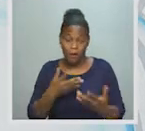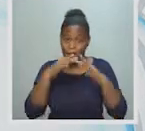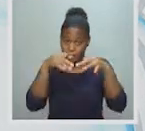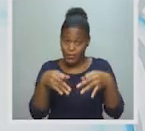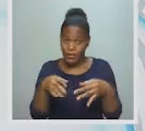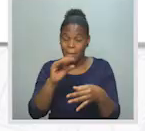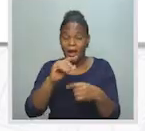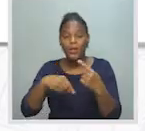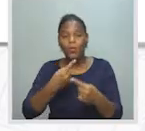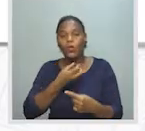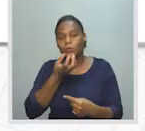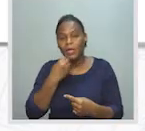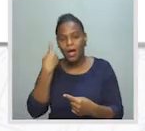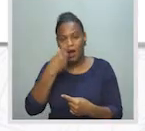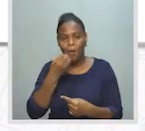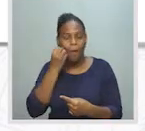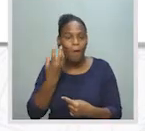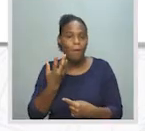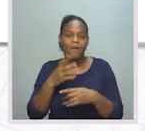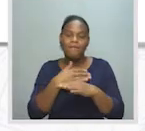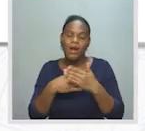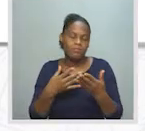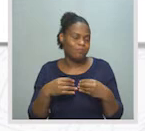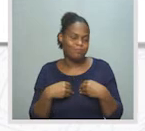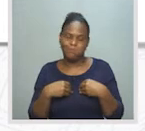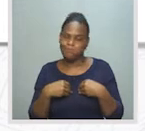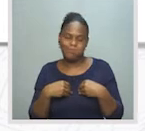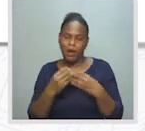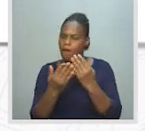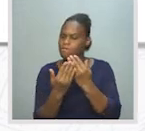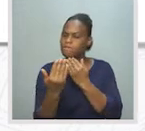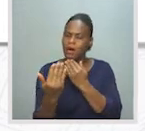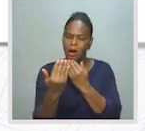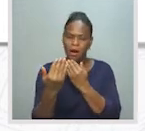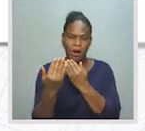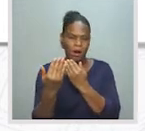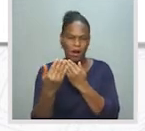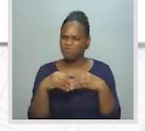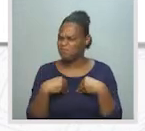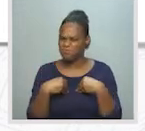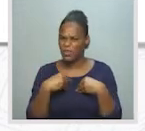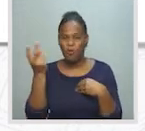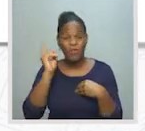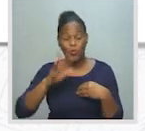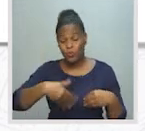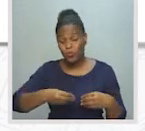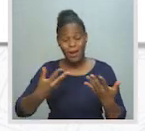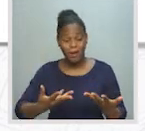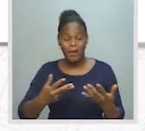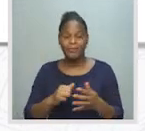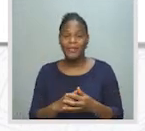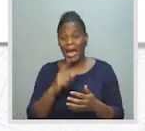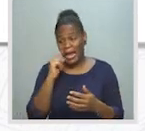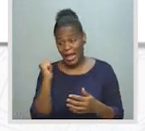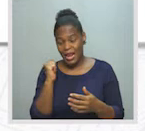para terminar, mais outra característica, faz rejeição frontal dos valores do mundo moderno.